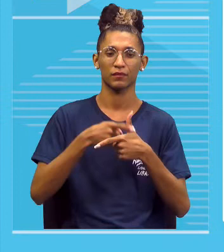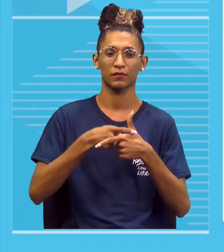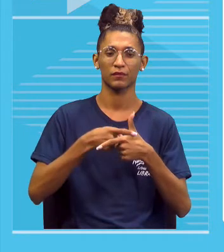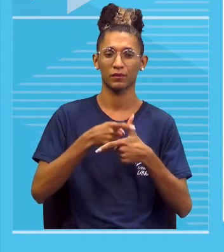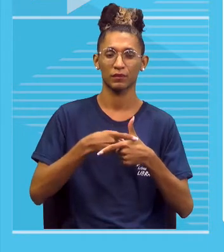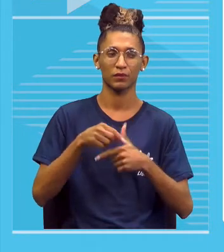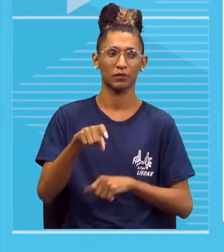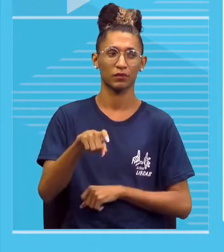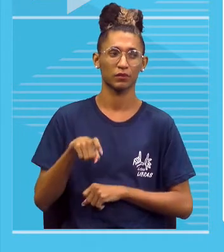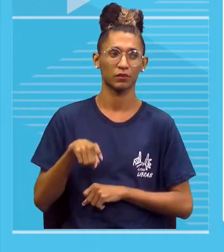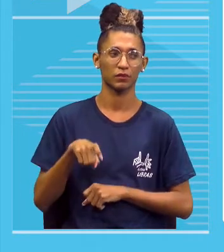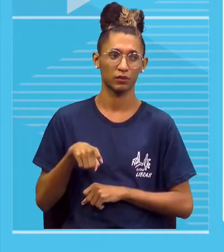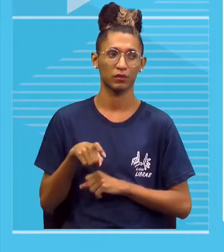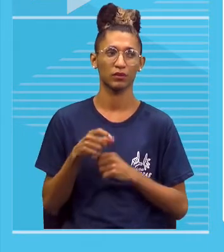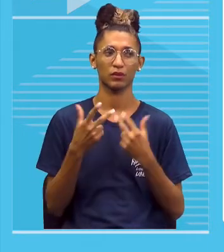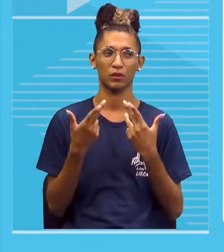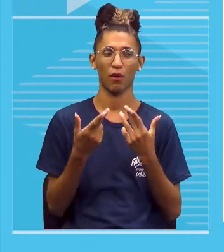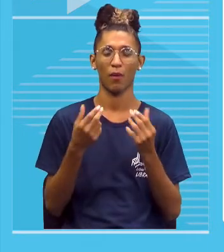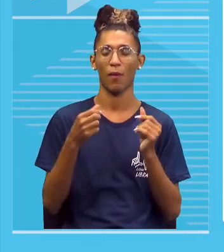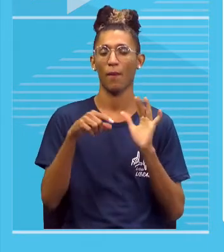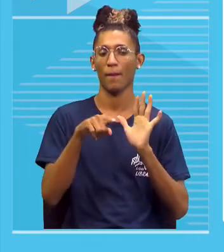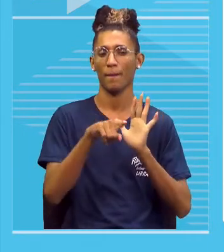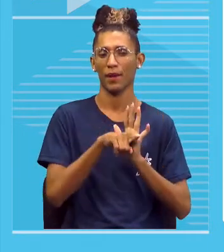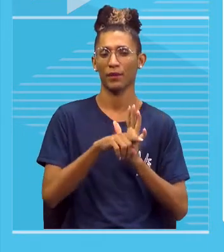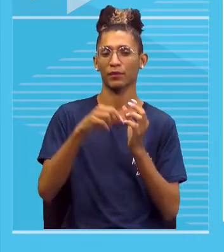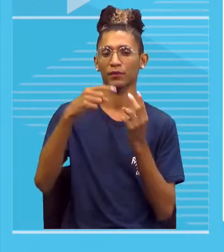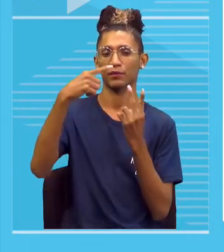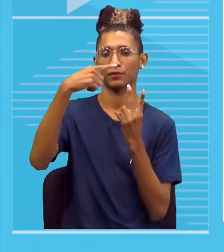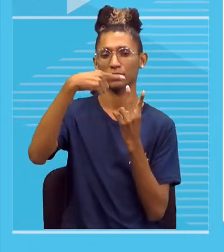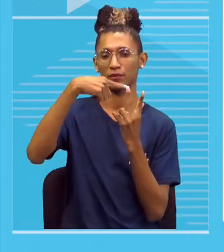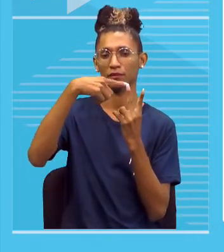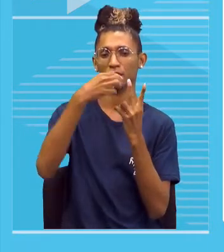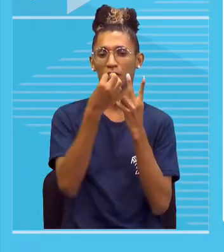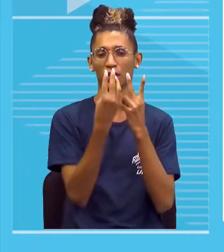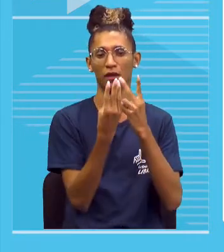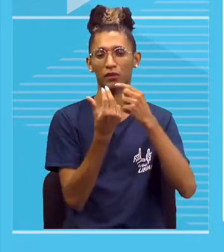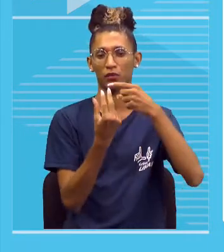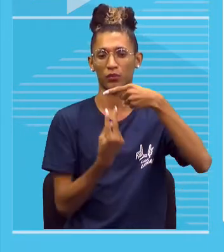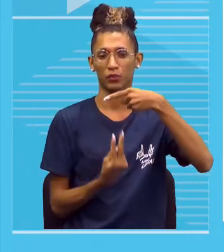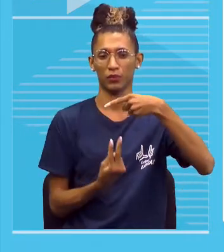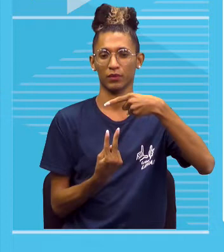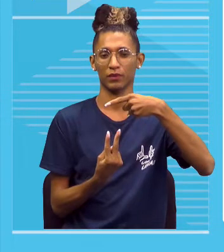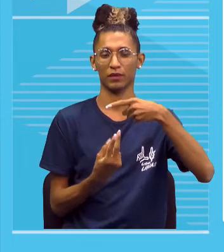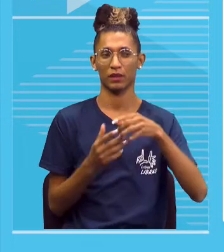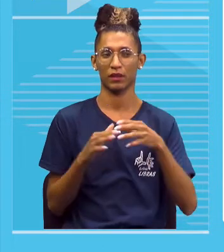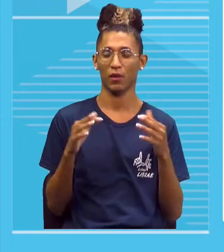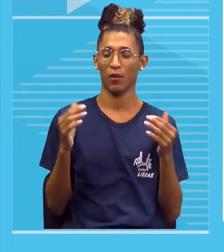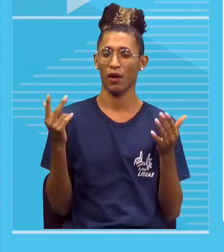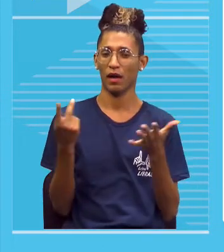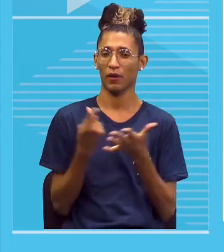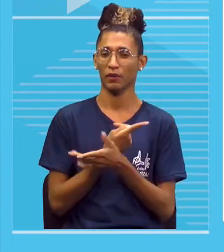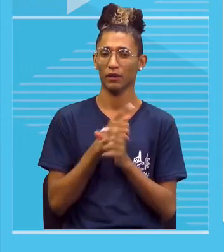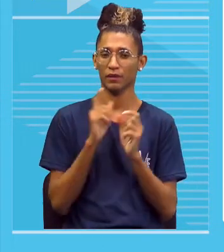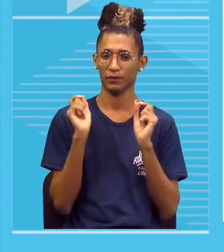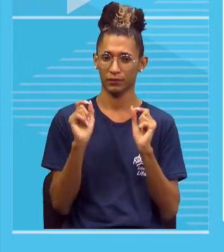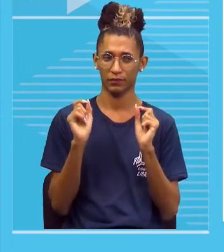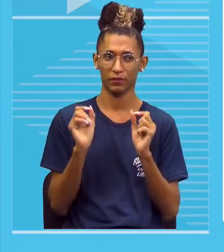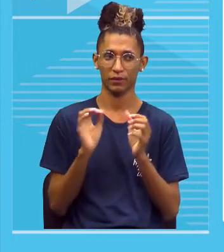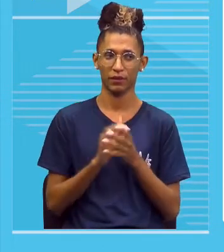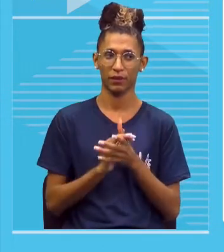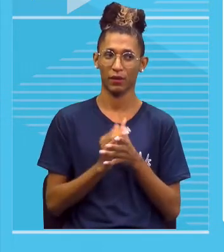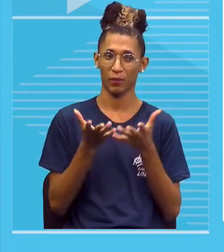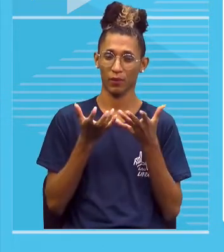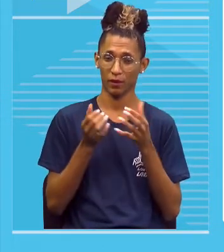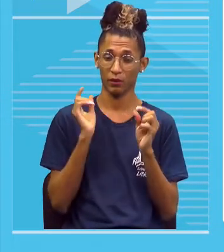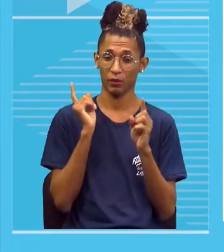= - raiz de 3 sobre 2 né Beleza que que vai acontecer eu quero seno